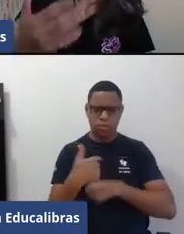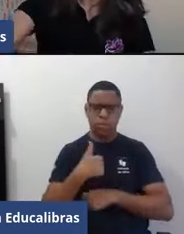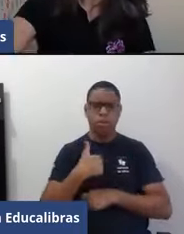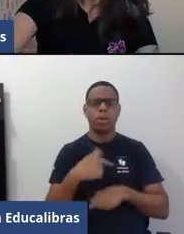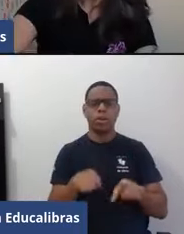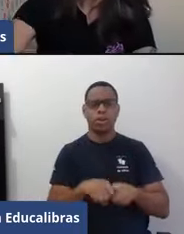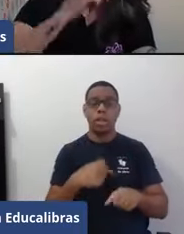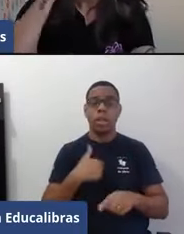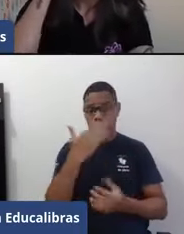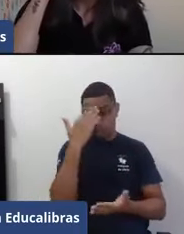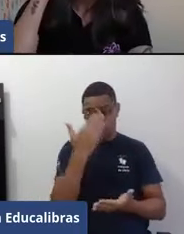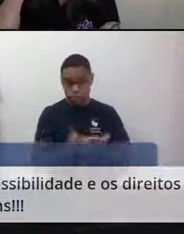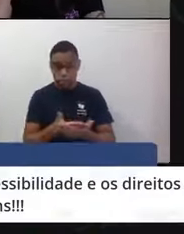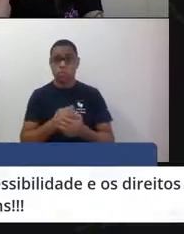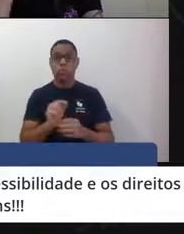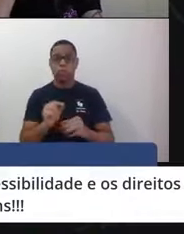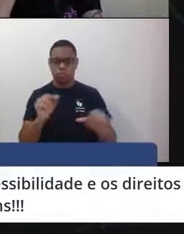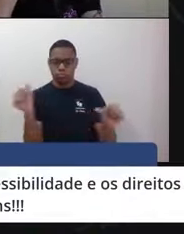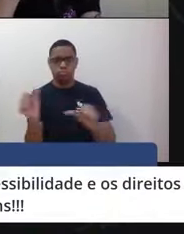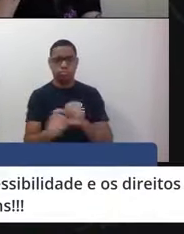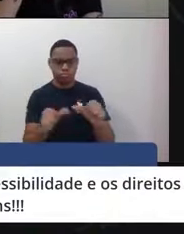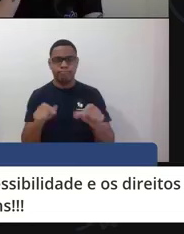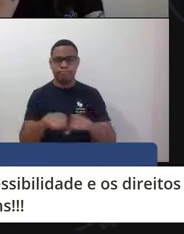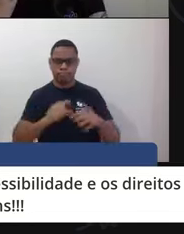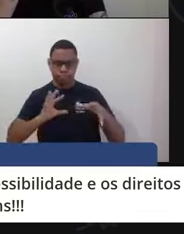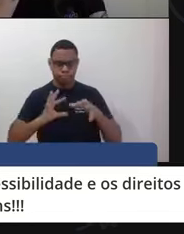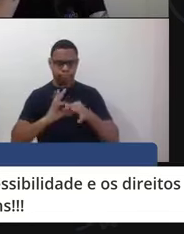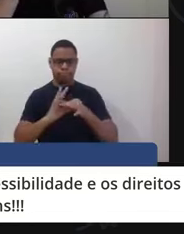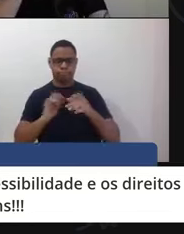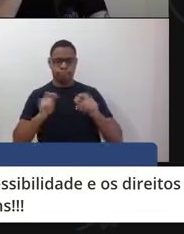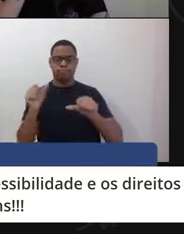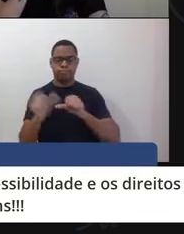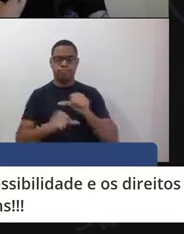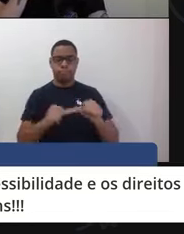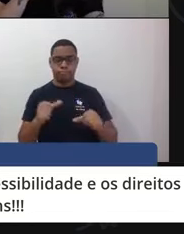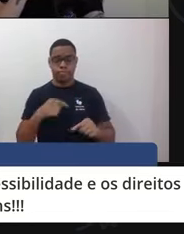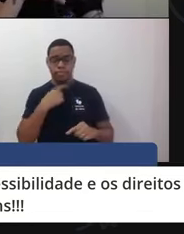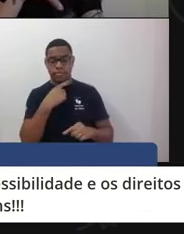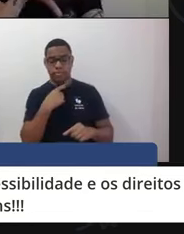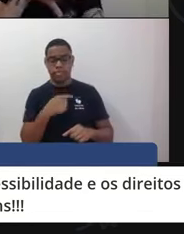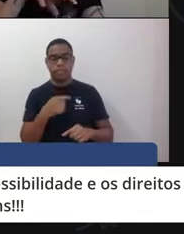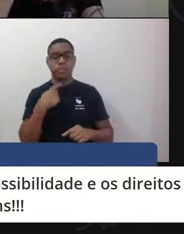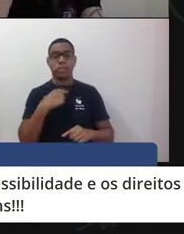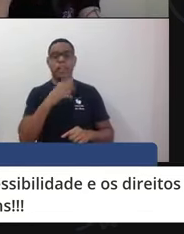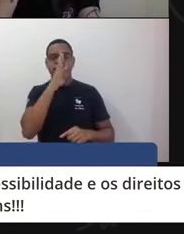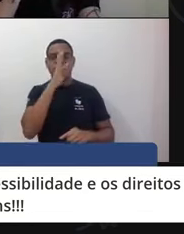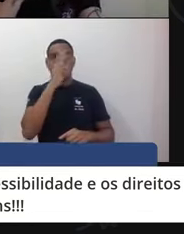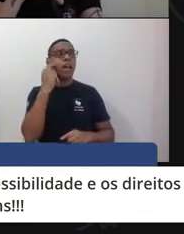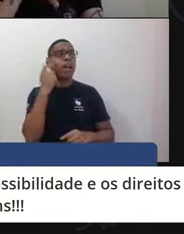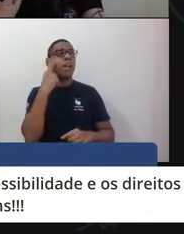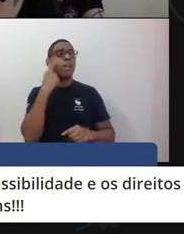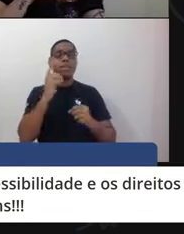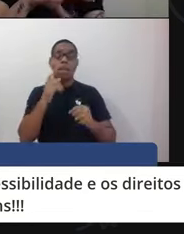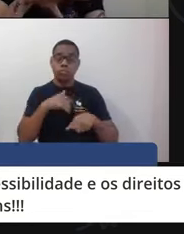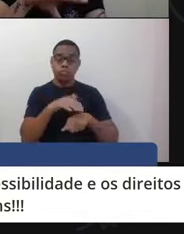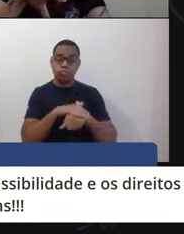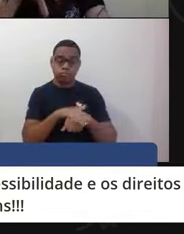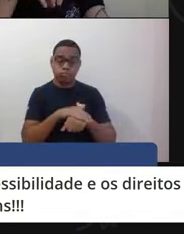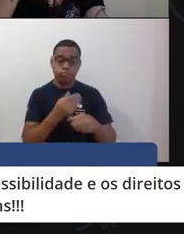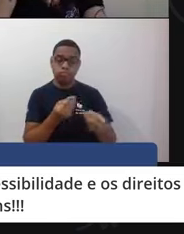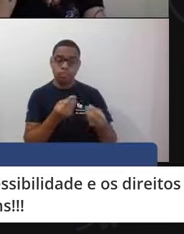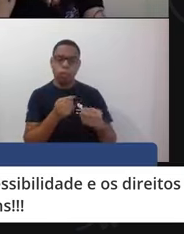na mudança, né? Eu acredito na união, não dá, por isso que eu falo, não dá para ficar reinventando a roda, a gente precisa conversar, a gente precisa